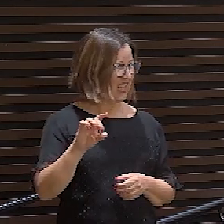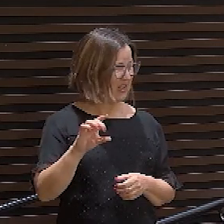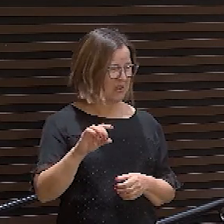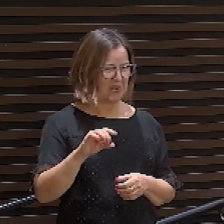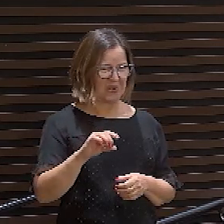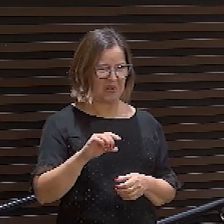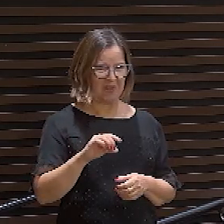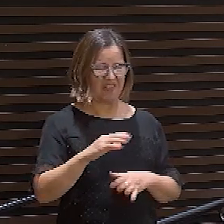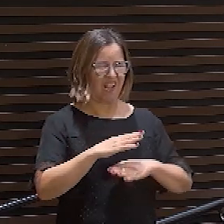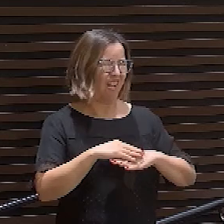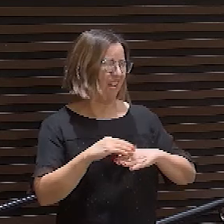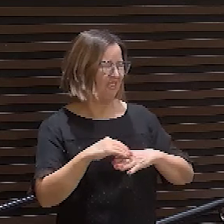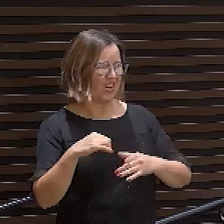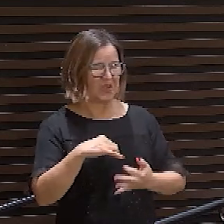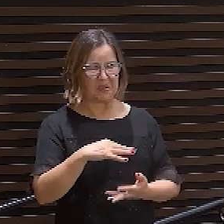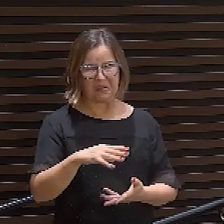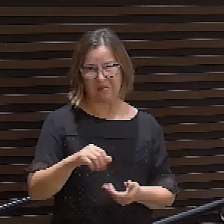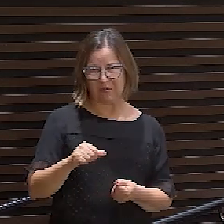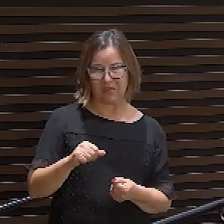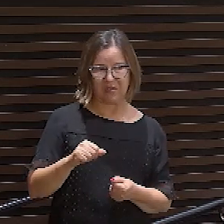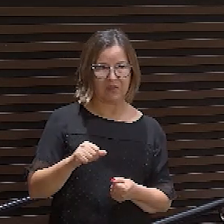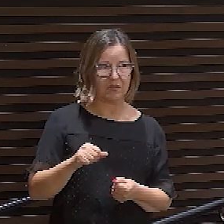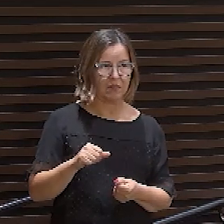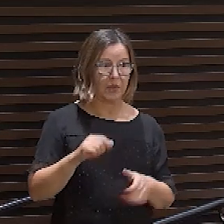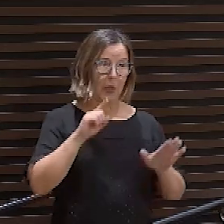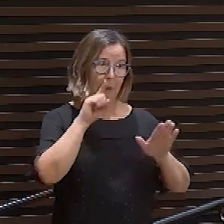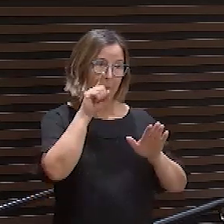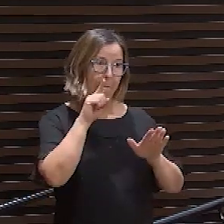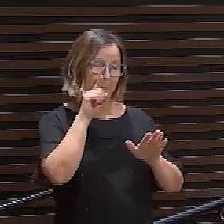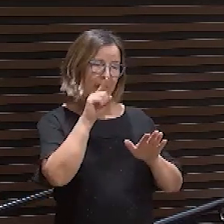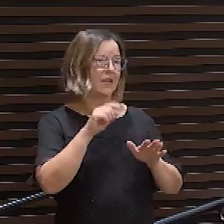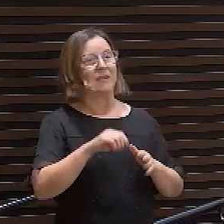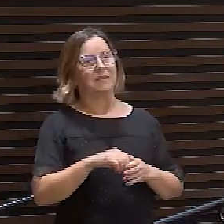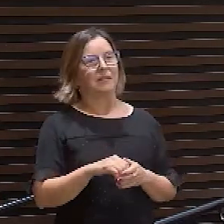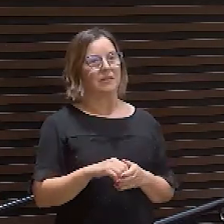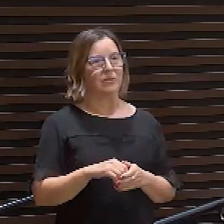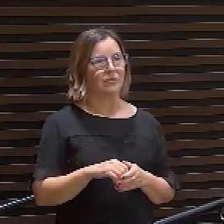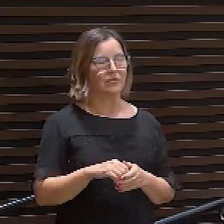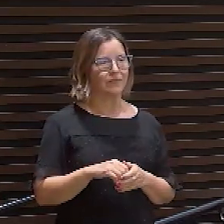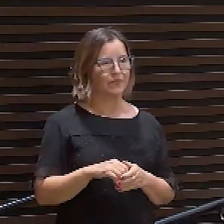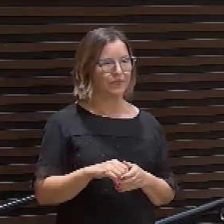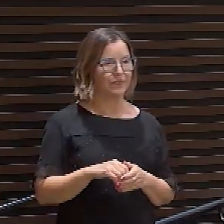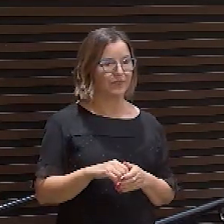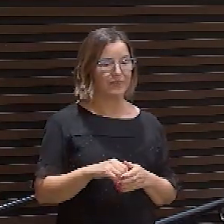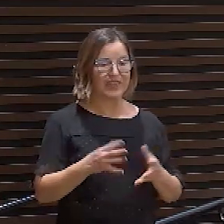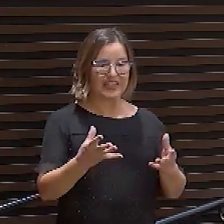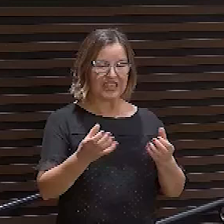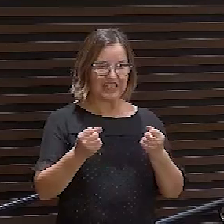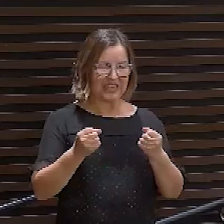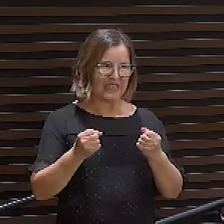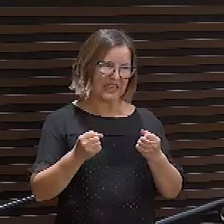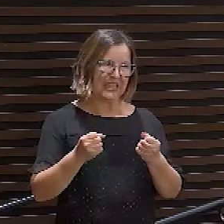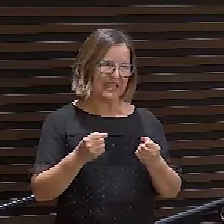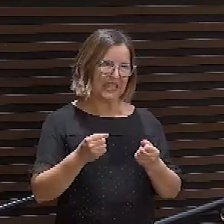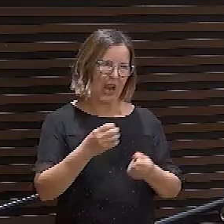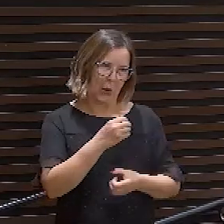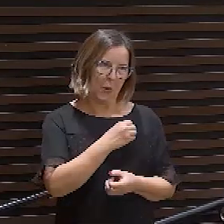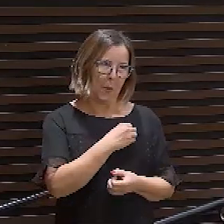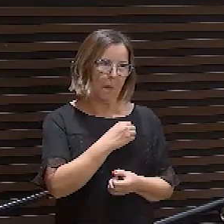Sodoma, até que Sodoma entre em mim e não saia mais. como aconteceu com a mulher de